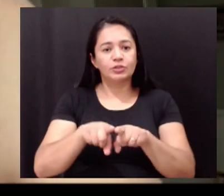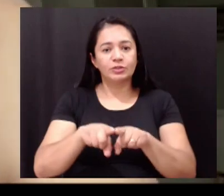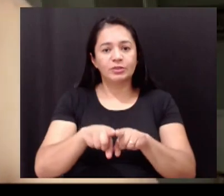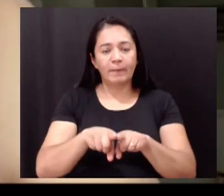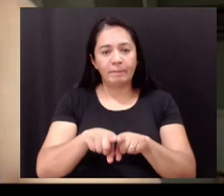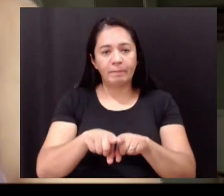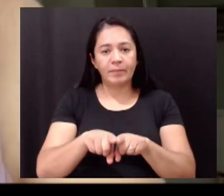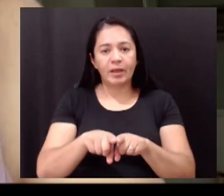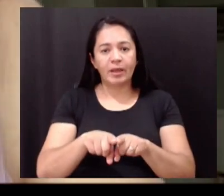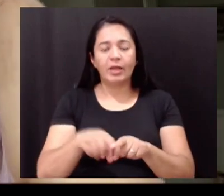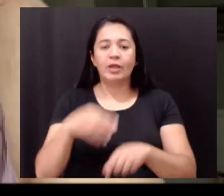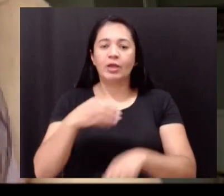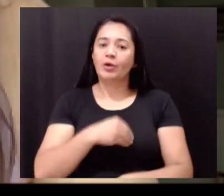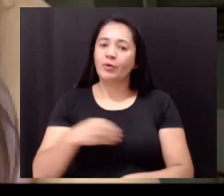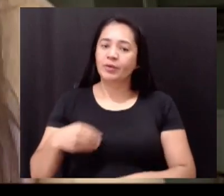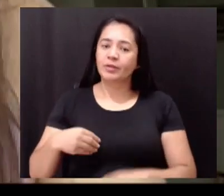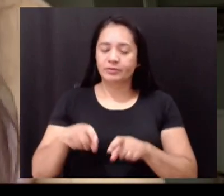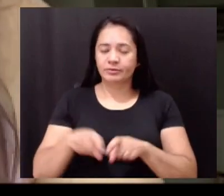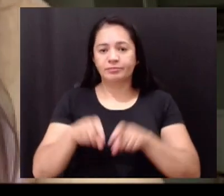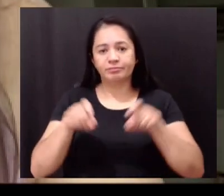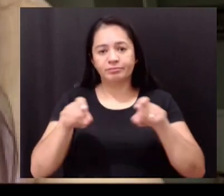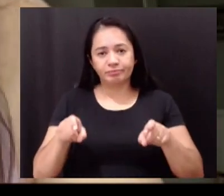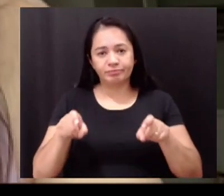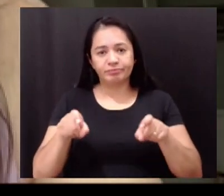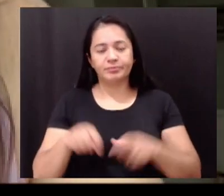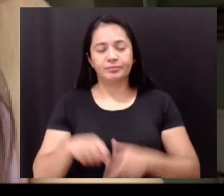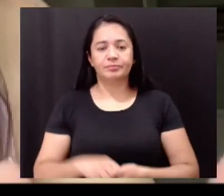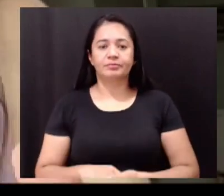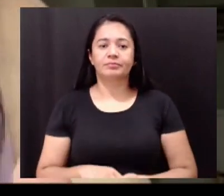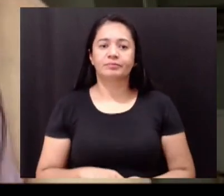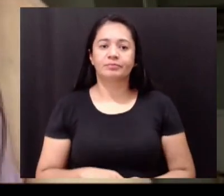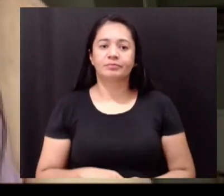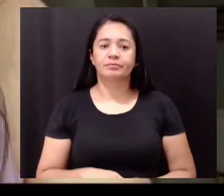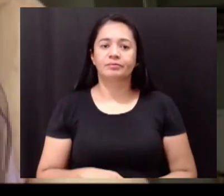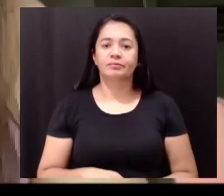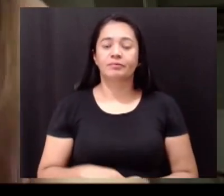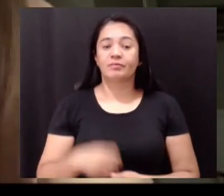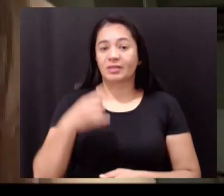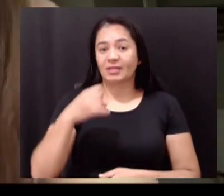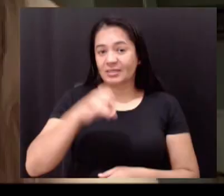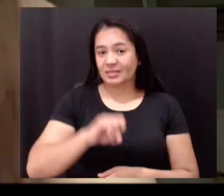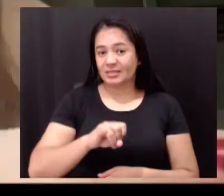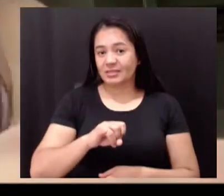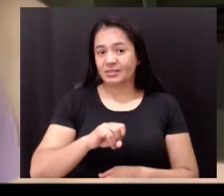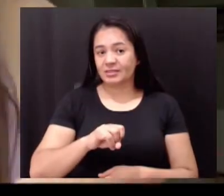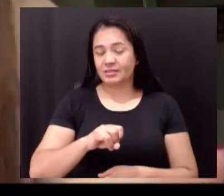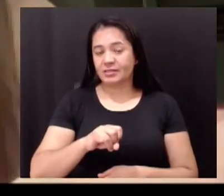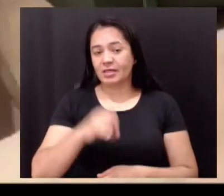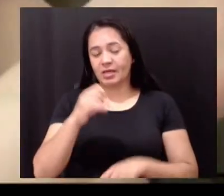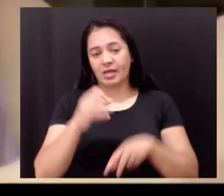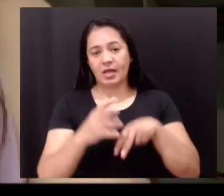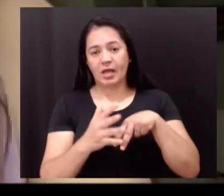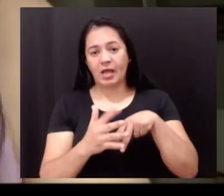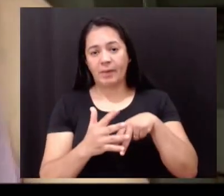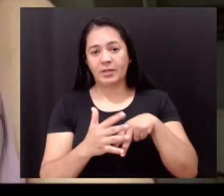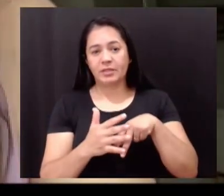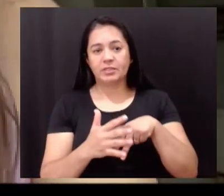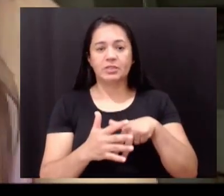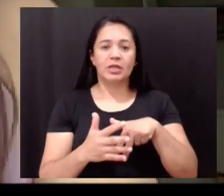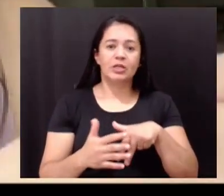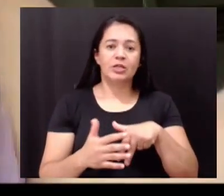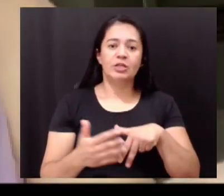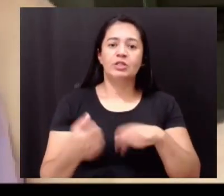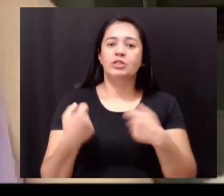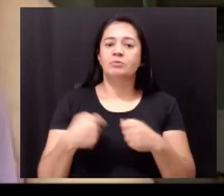ou à saúde do bebê. Então, se é algo que a paciente precisa fazer, não fez, é no